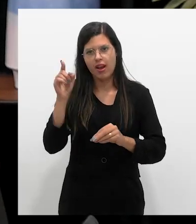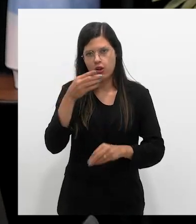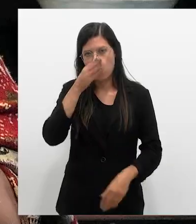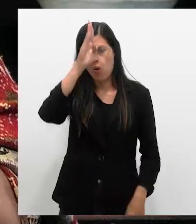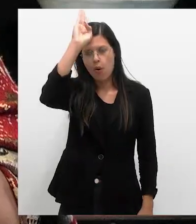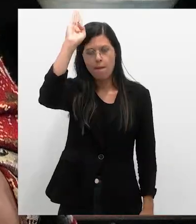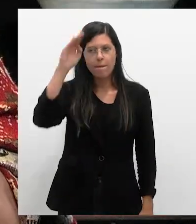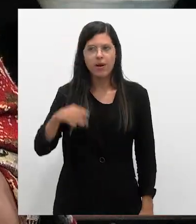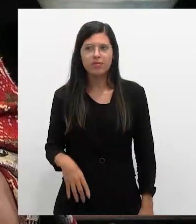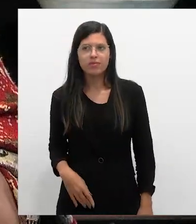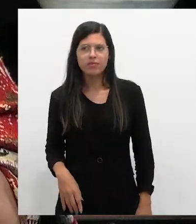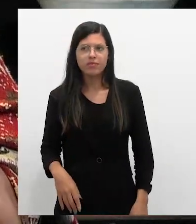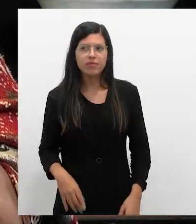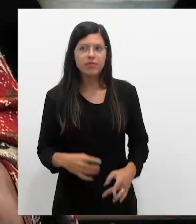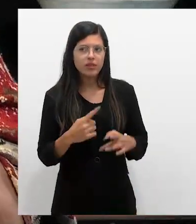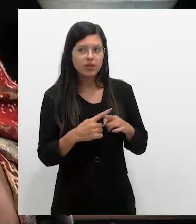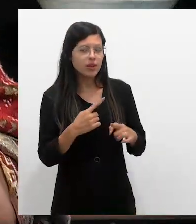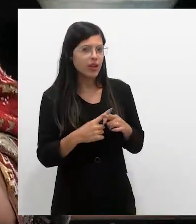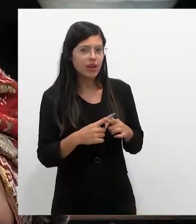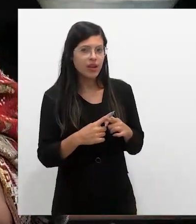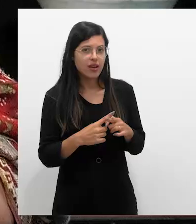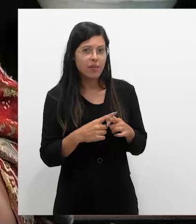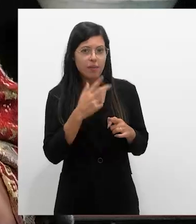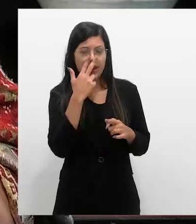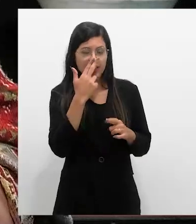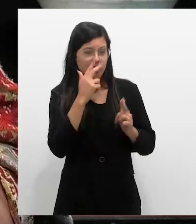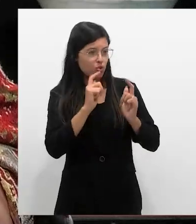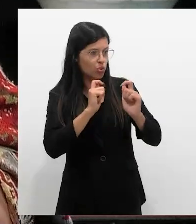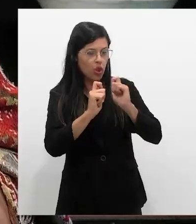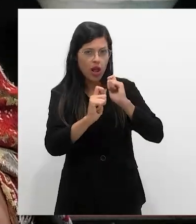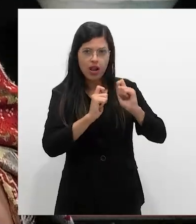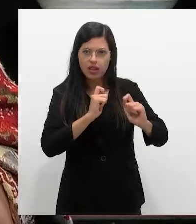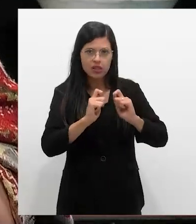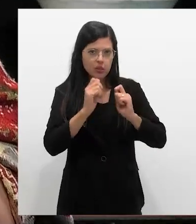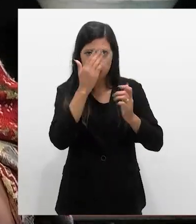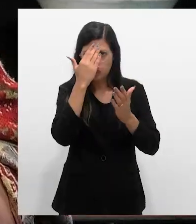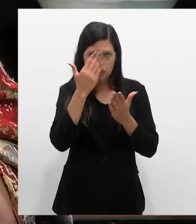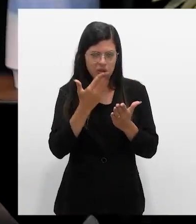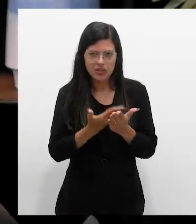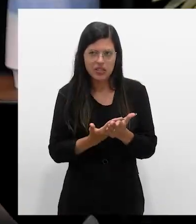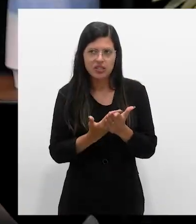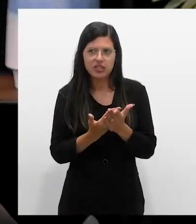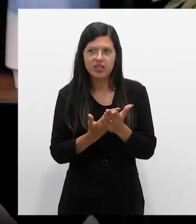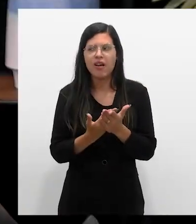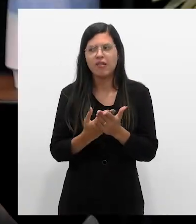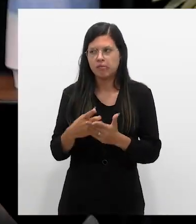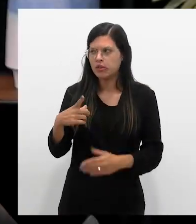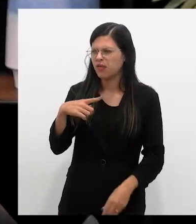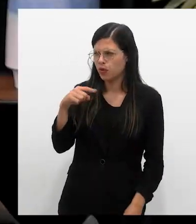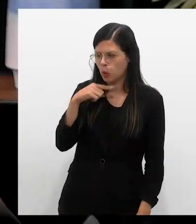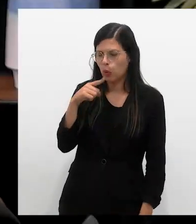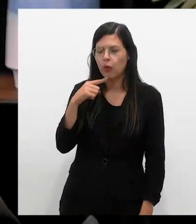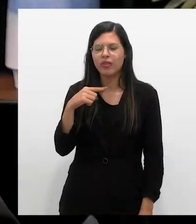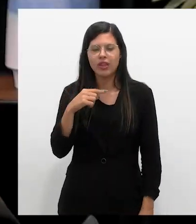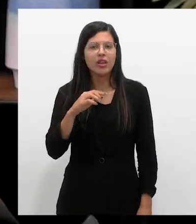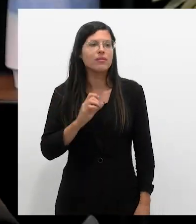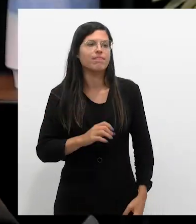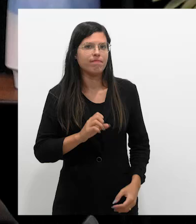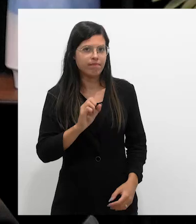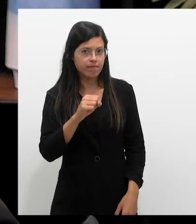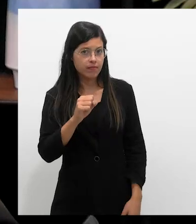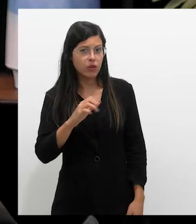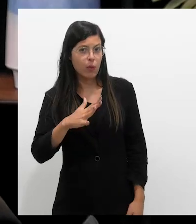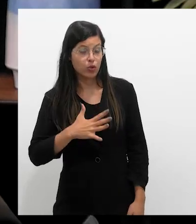né, de Roma, né? Que não se esperava mais aquela votação. A É, imprensa toda as recebeu pessoas com ficaram